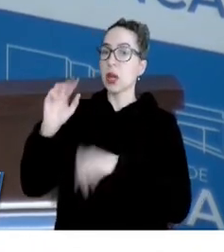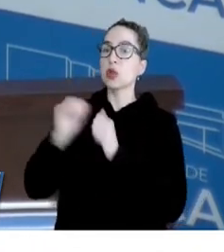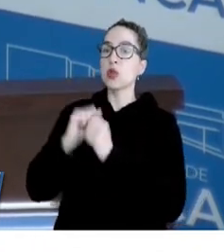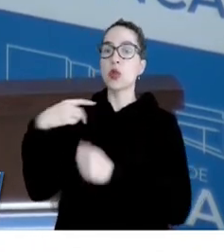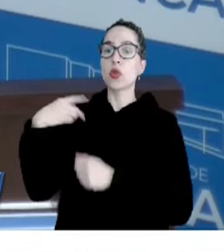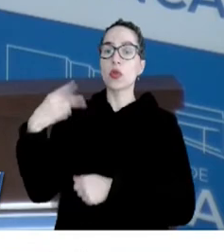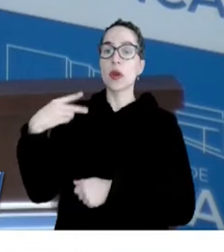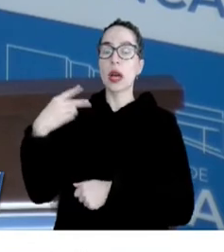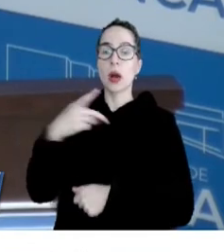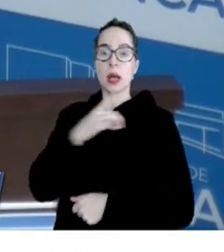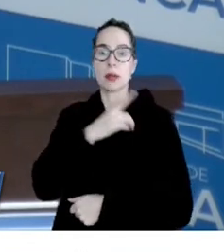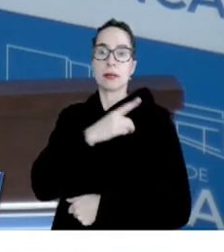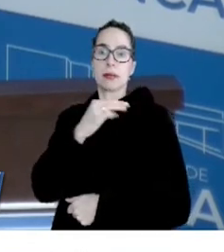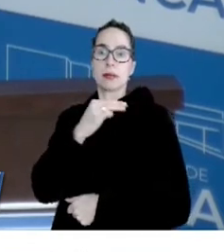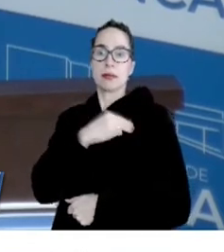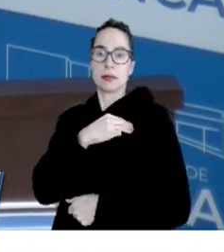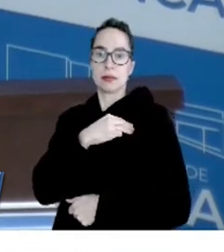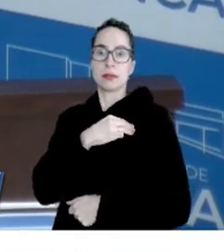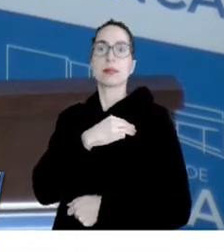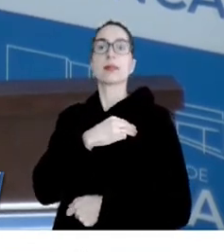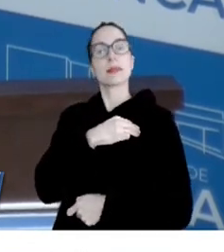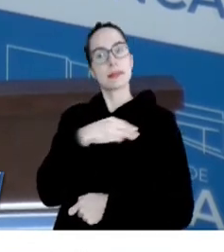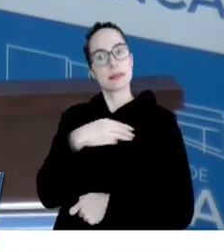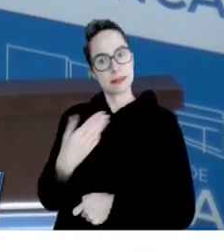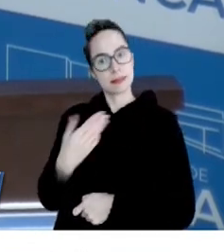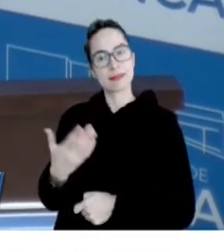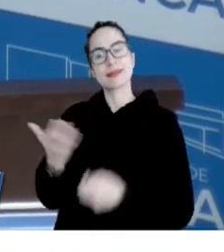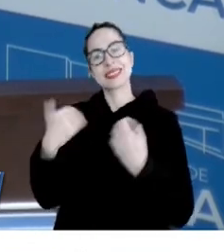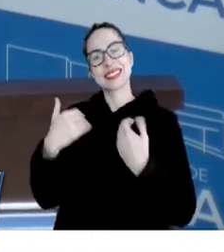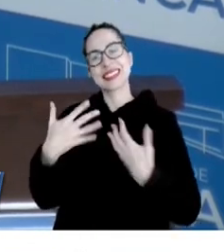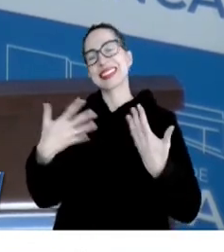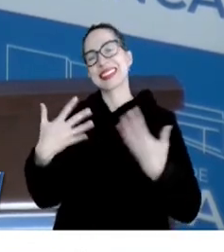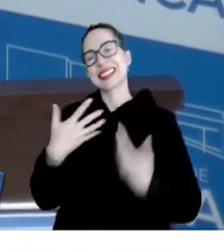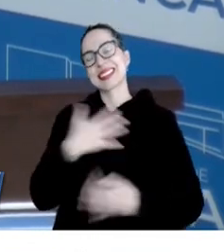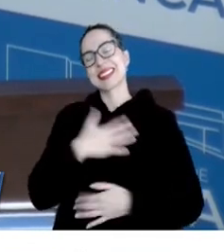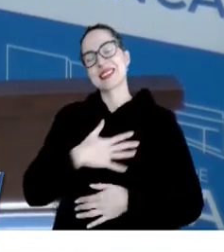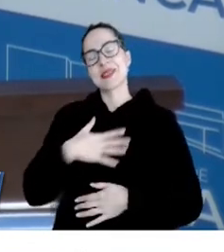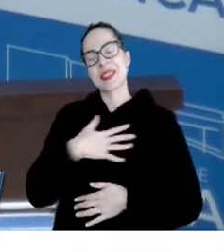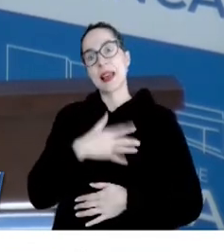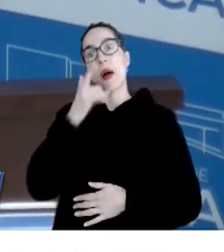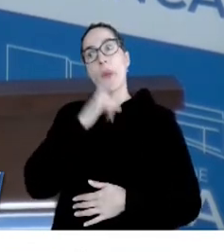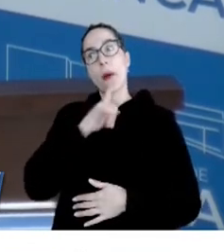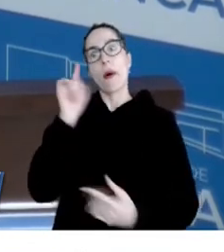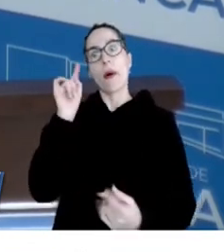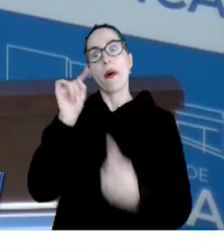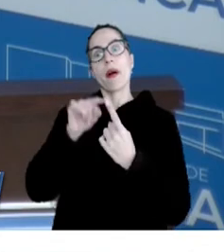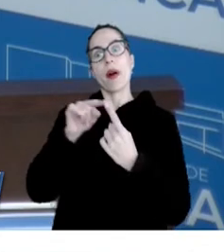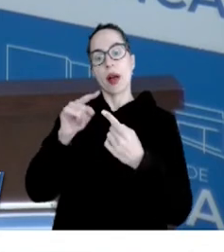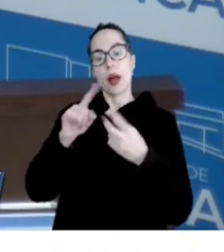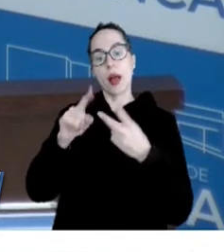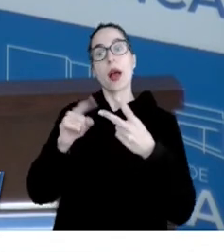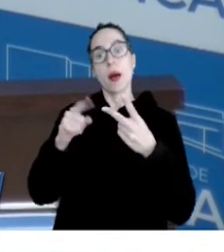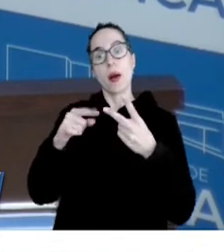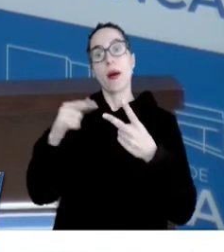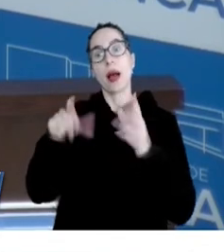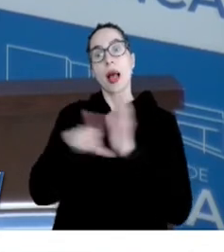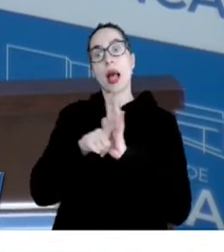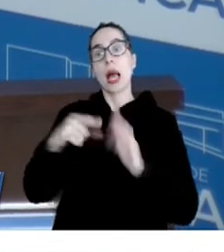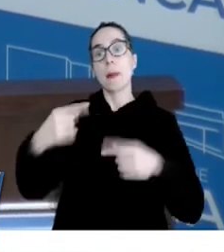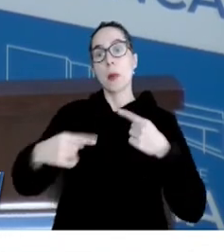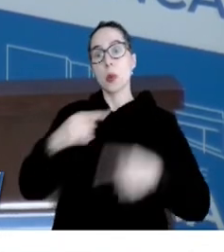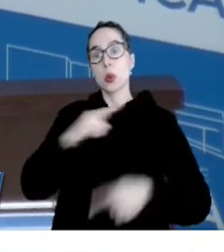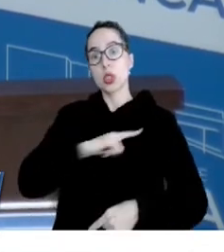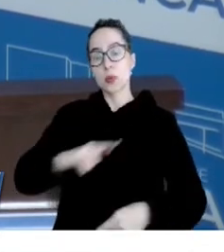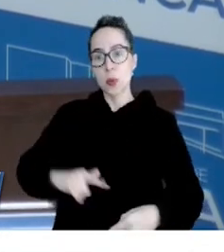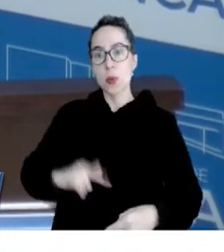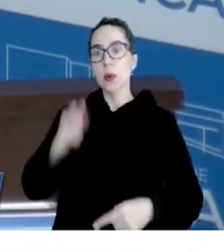também. Então, fico muito feliz que, efetivamente, uma outra lei, uma outra política pública, dando